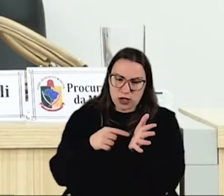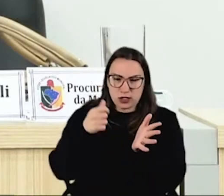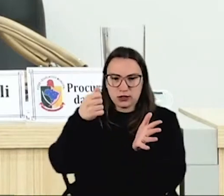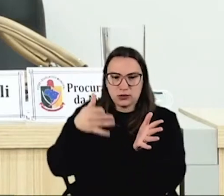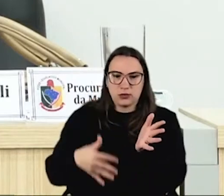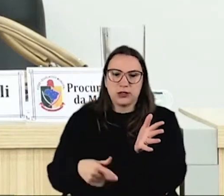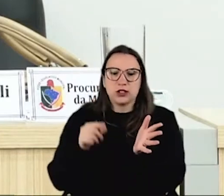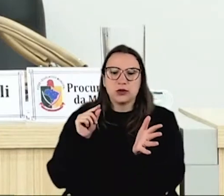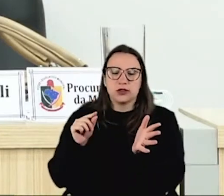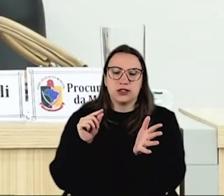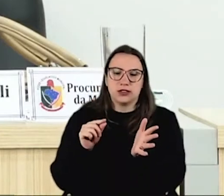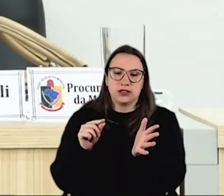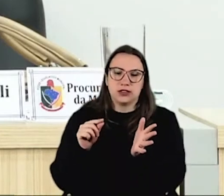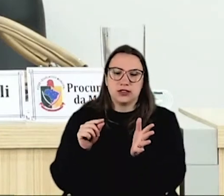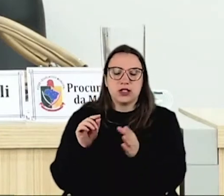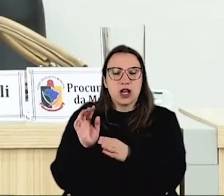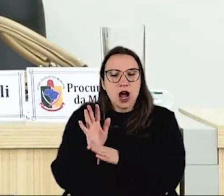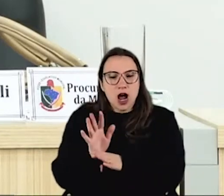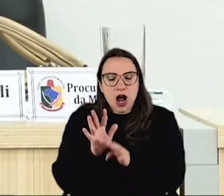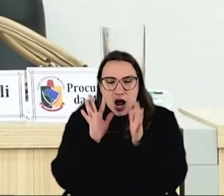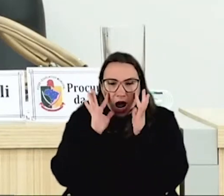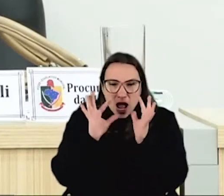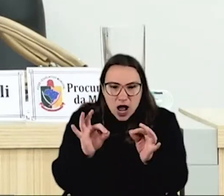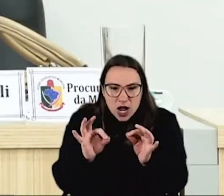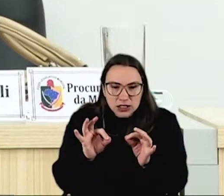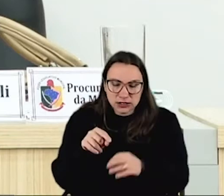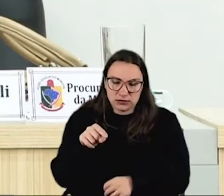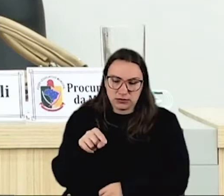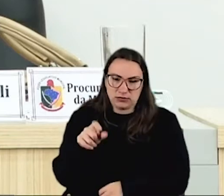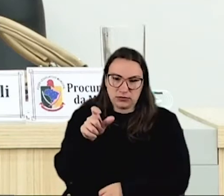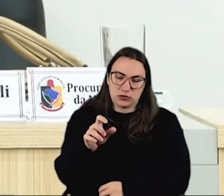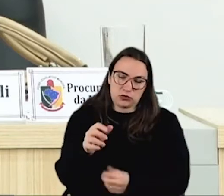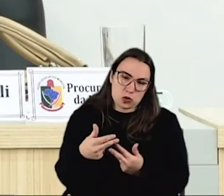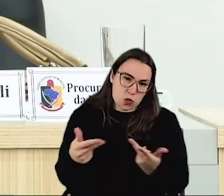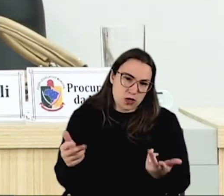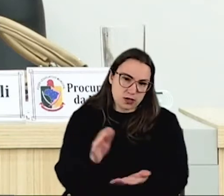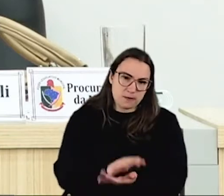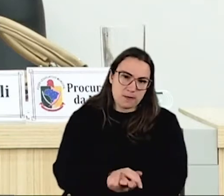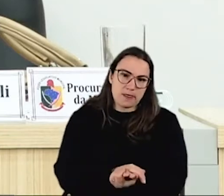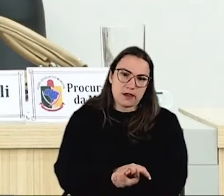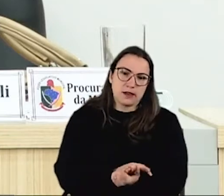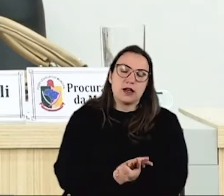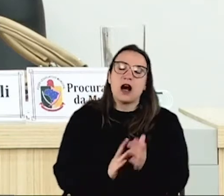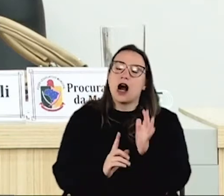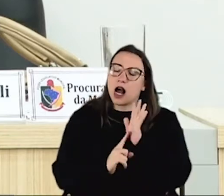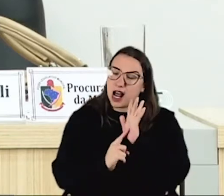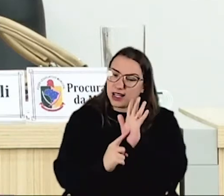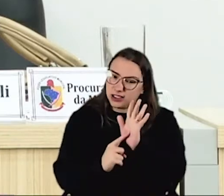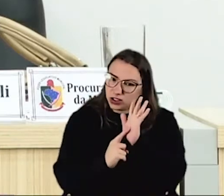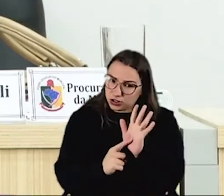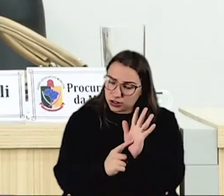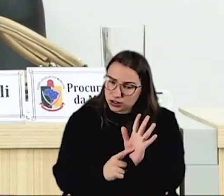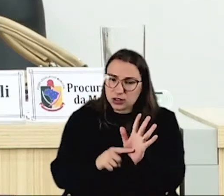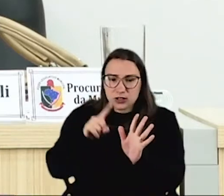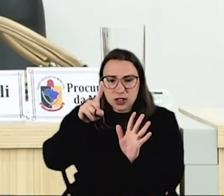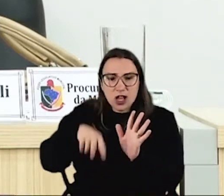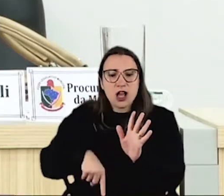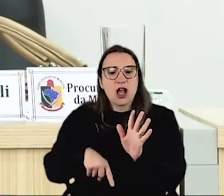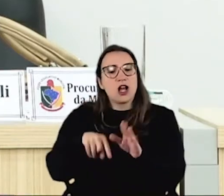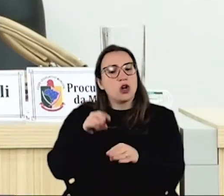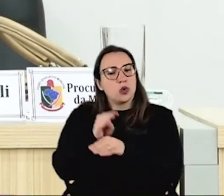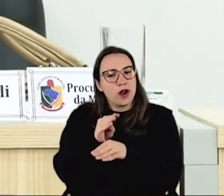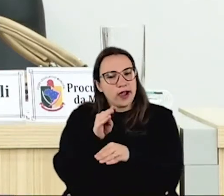como prestar atenção a alguma coisa. E a indicação foi relacionada a esse cuidado,